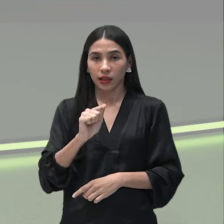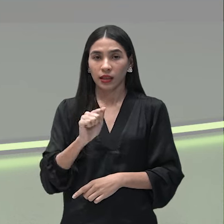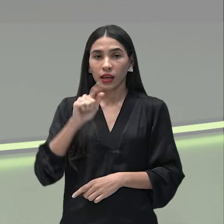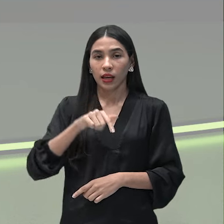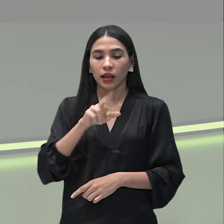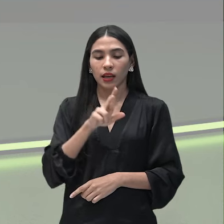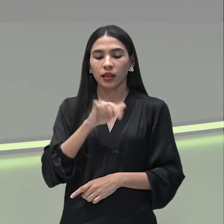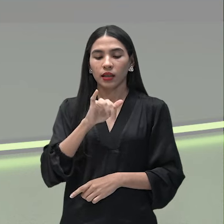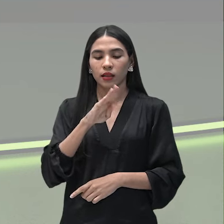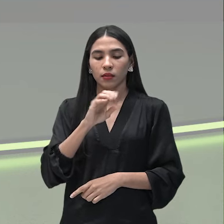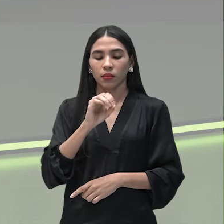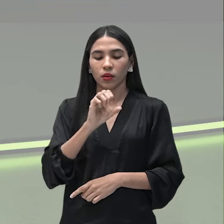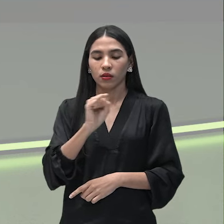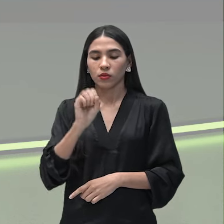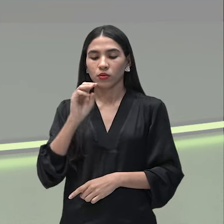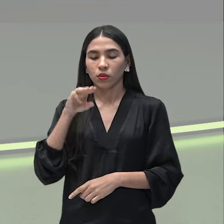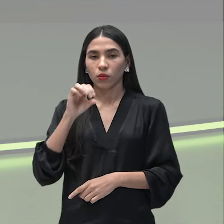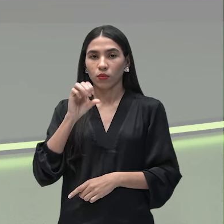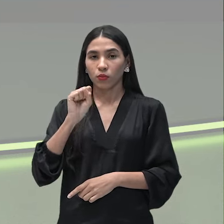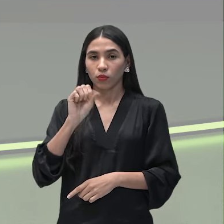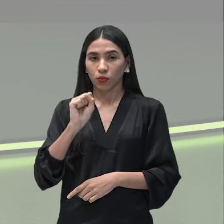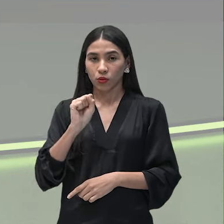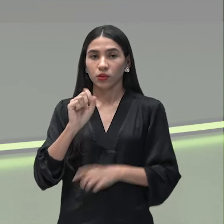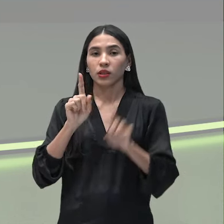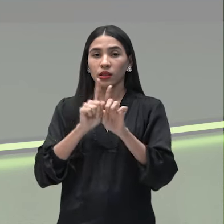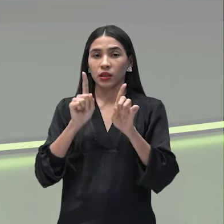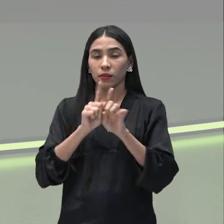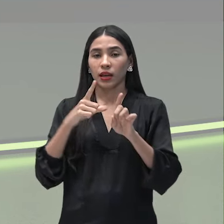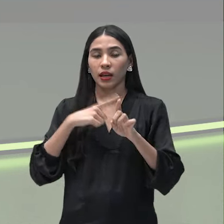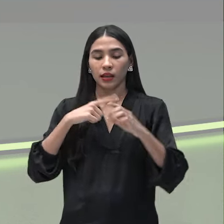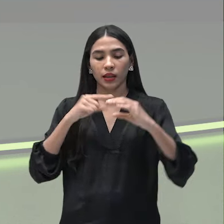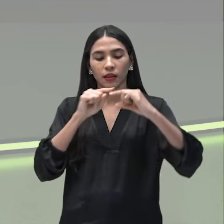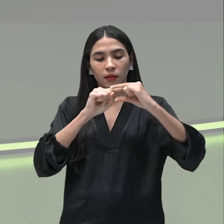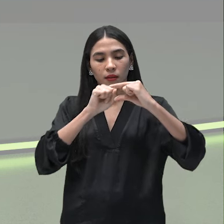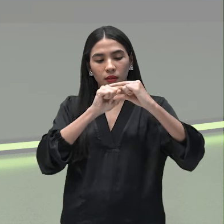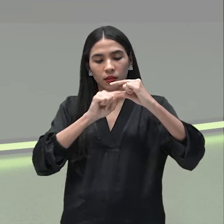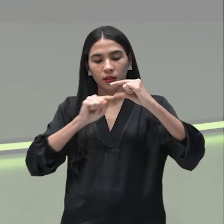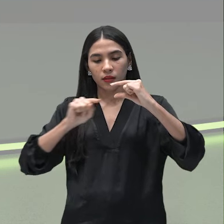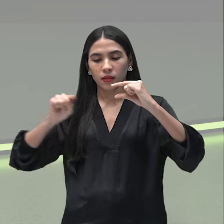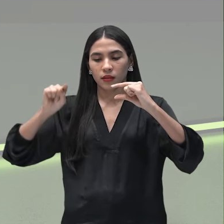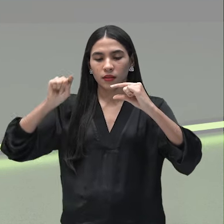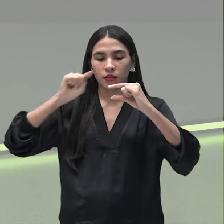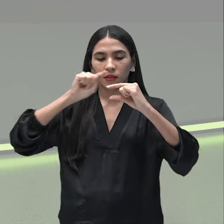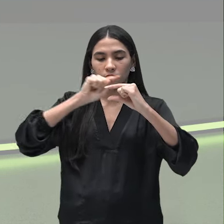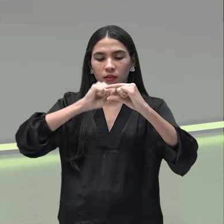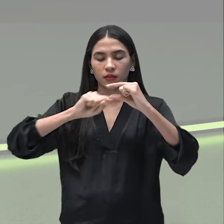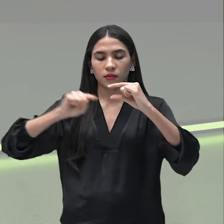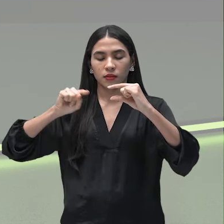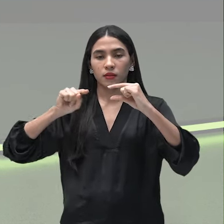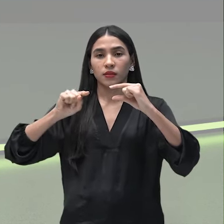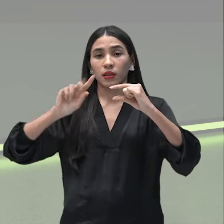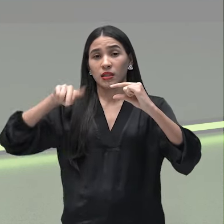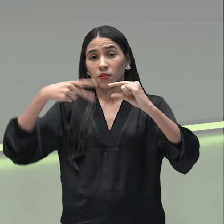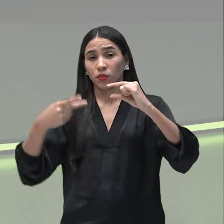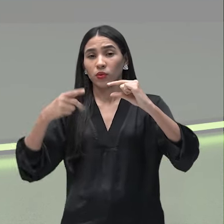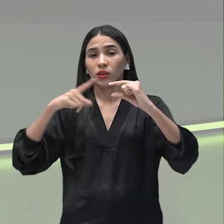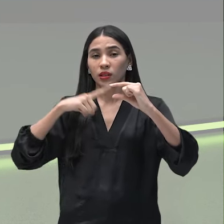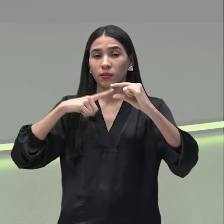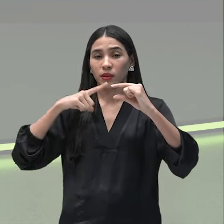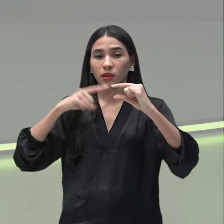ribossomos. Além disso, o ele apresenta? A membrana plasmática, que envolve esse citoplasma. Depois da membrana